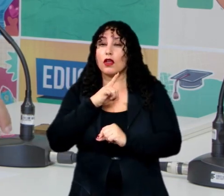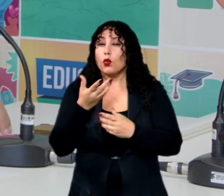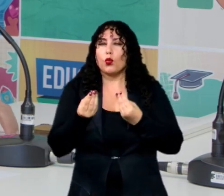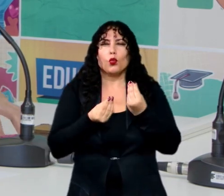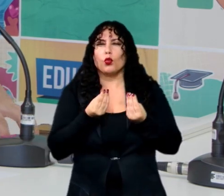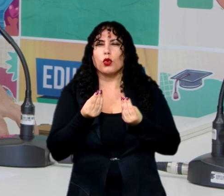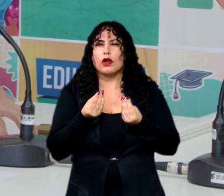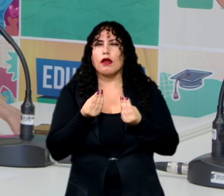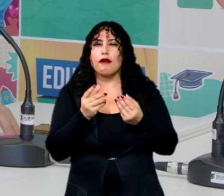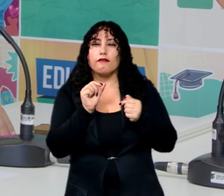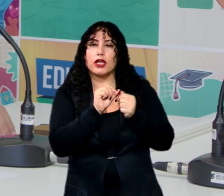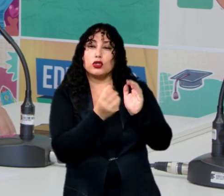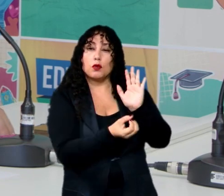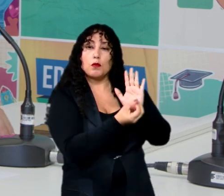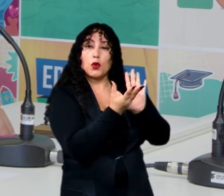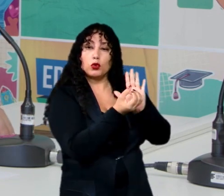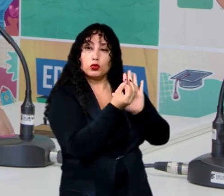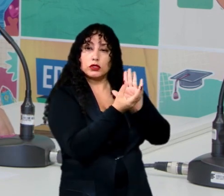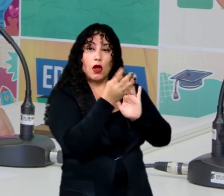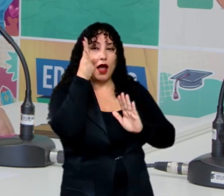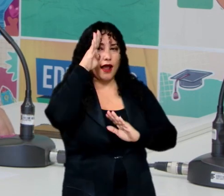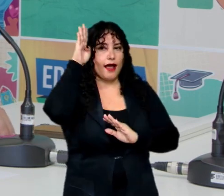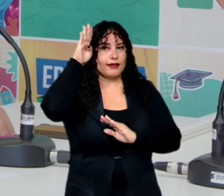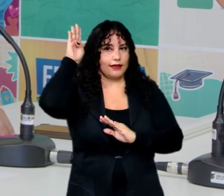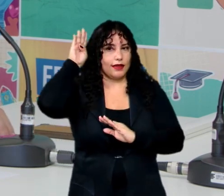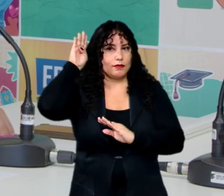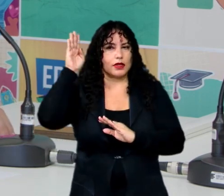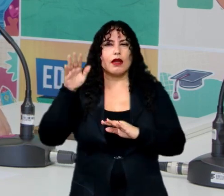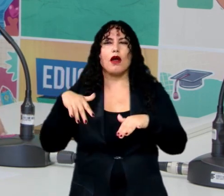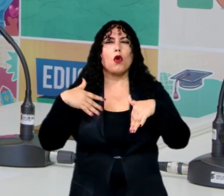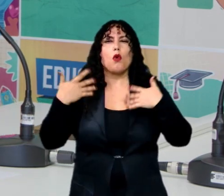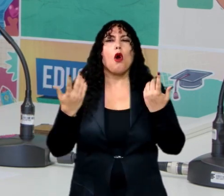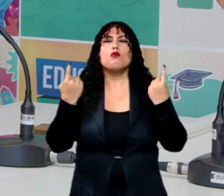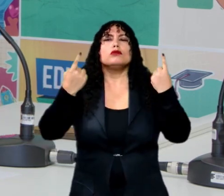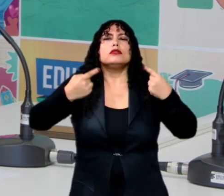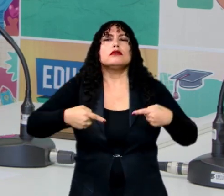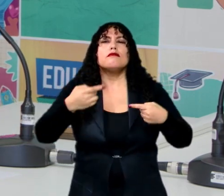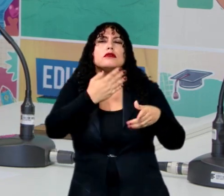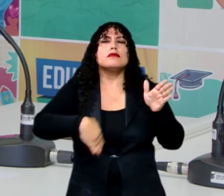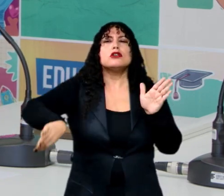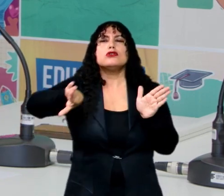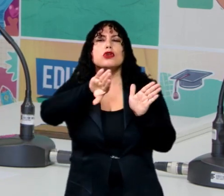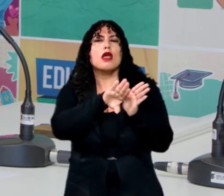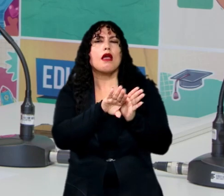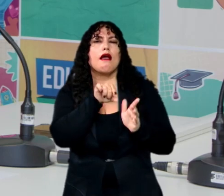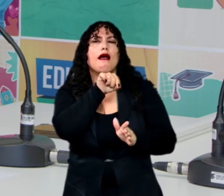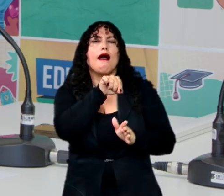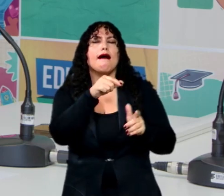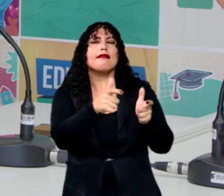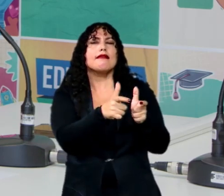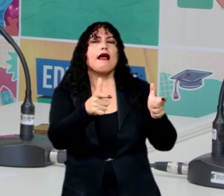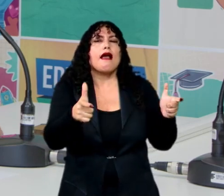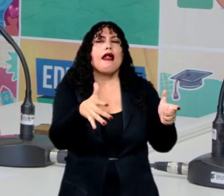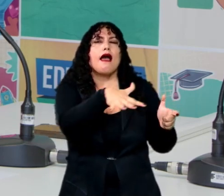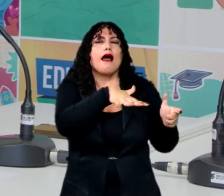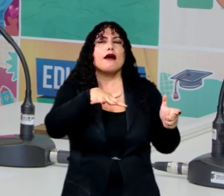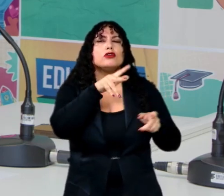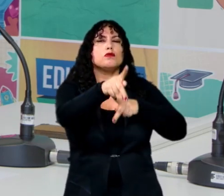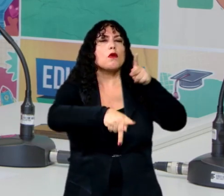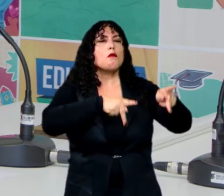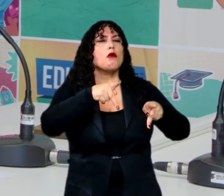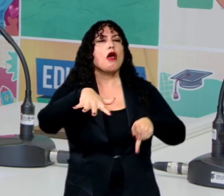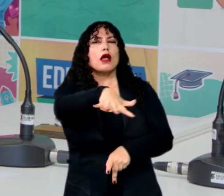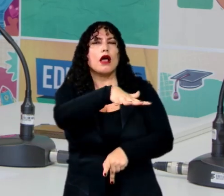o que é feito de produção acadêmica, quais são os desafios para ele chegar nessa grande